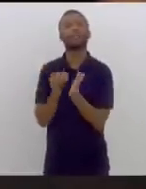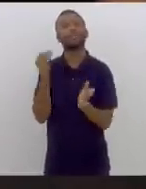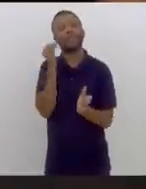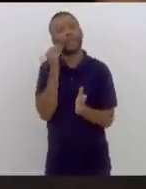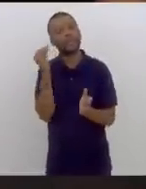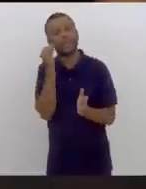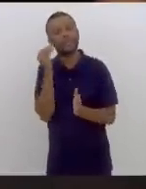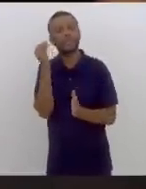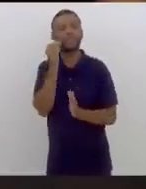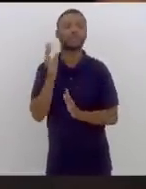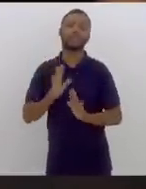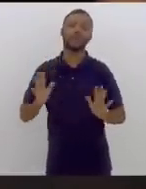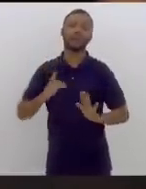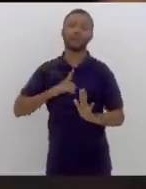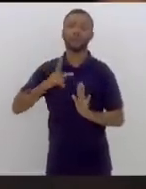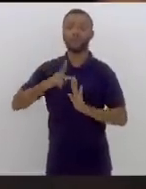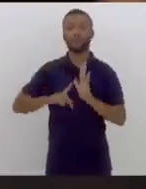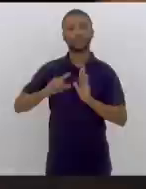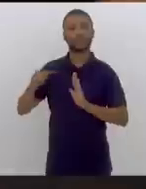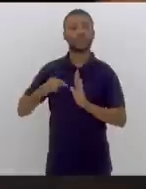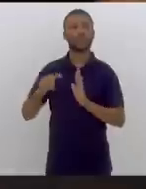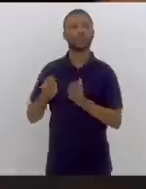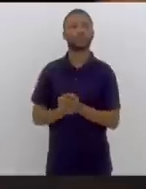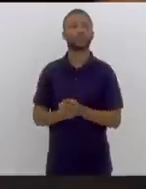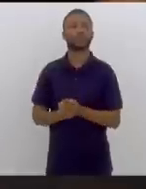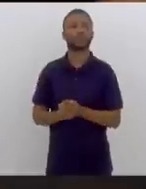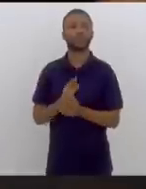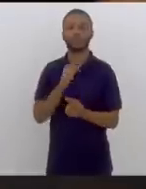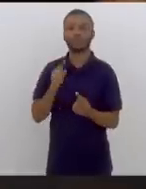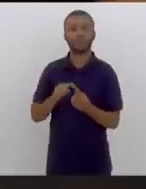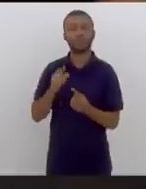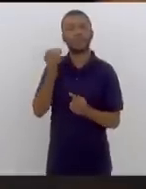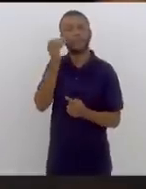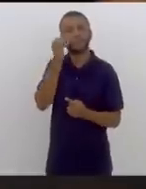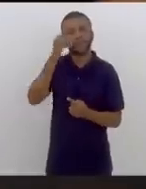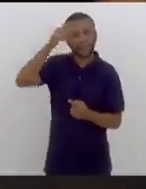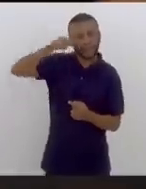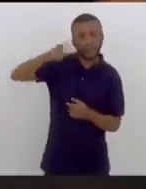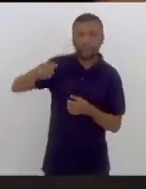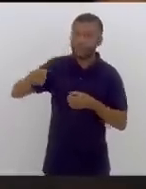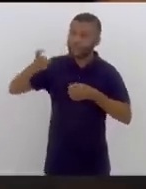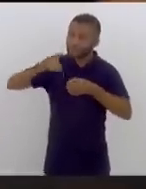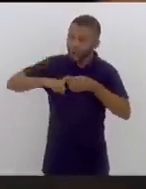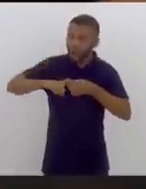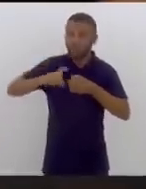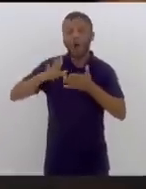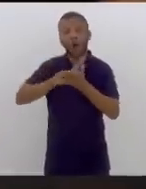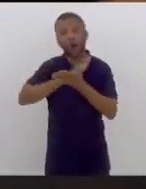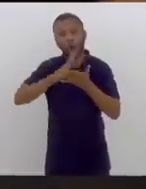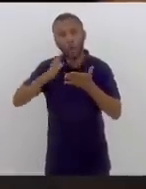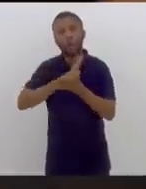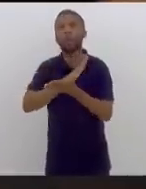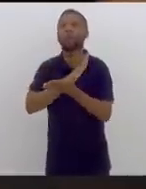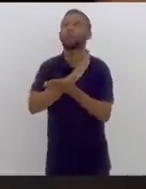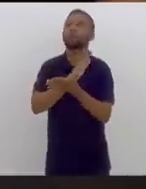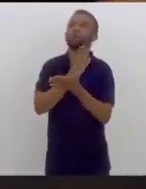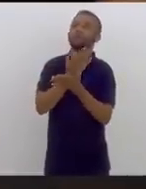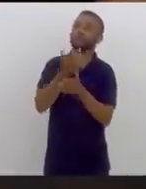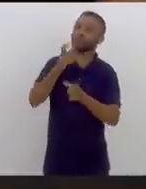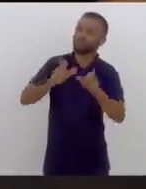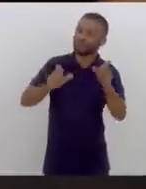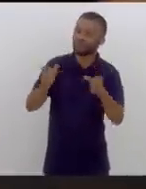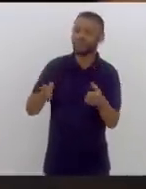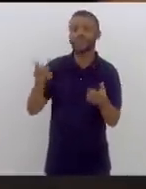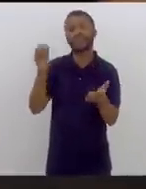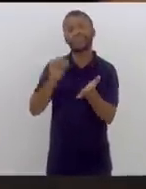tivemos um projeto de lei é que foi que previa o retorno de alguns centenas alguns milhares que não foi